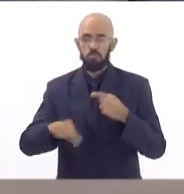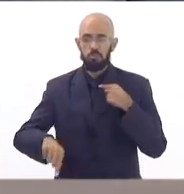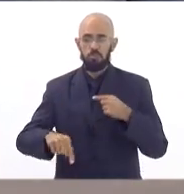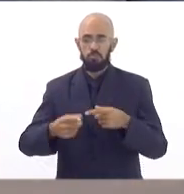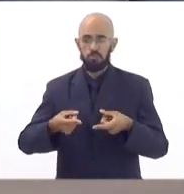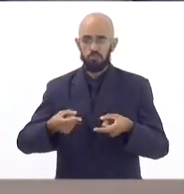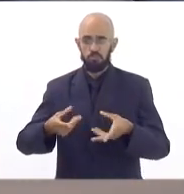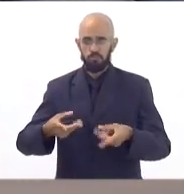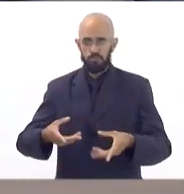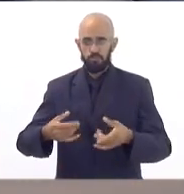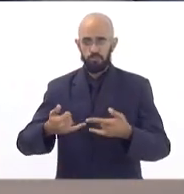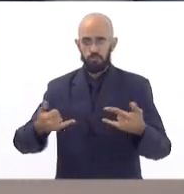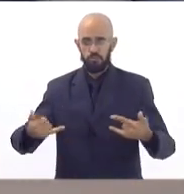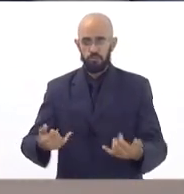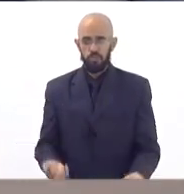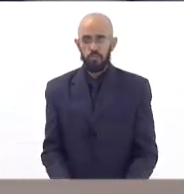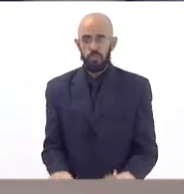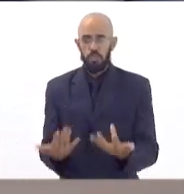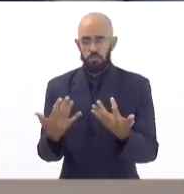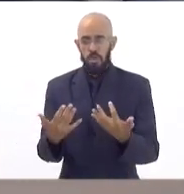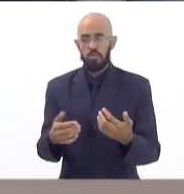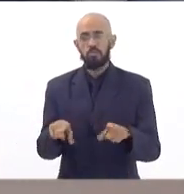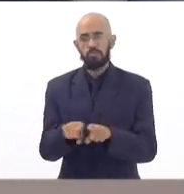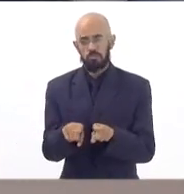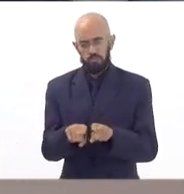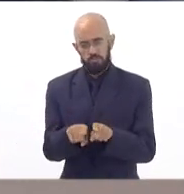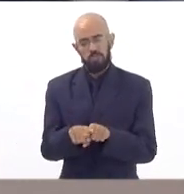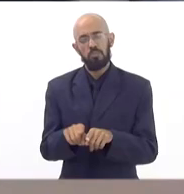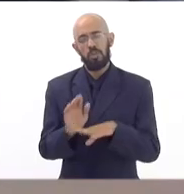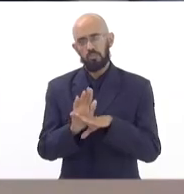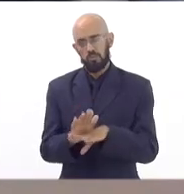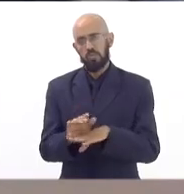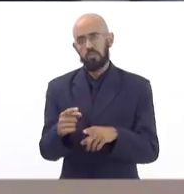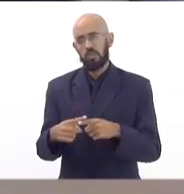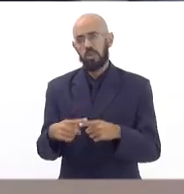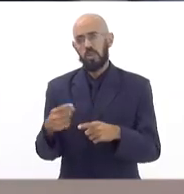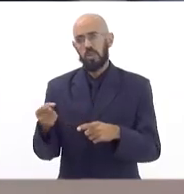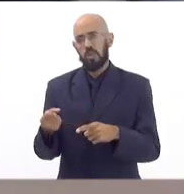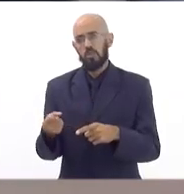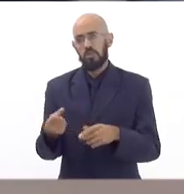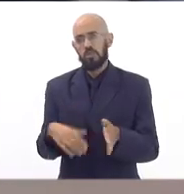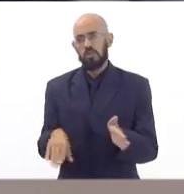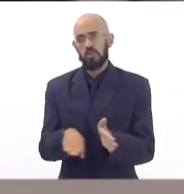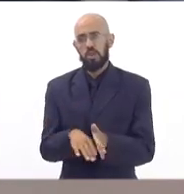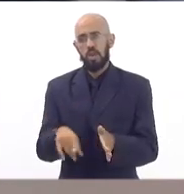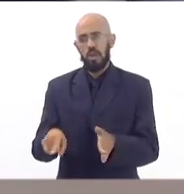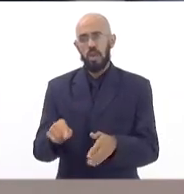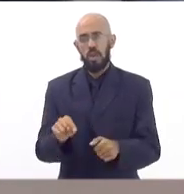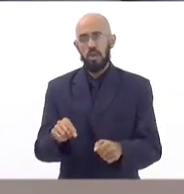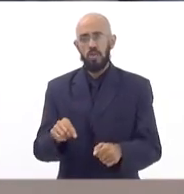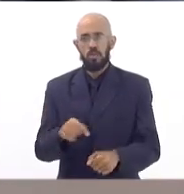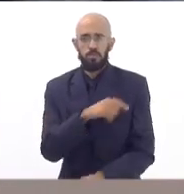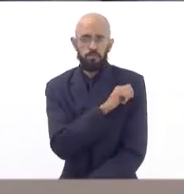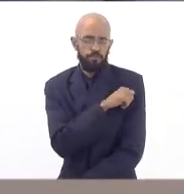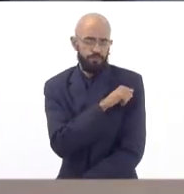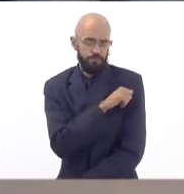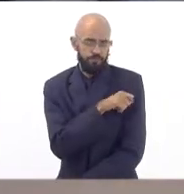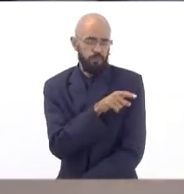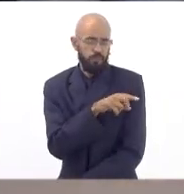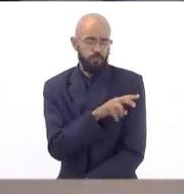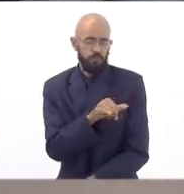de fios Queimados eu acho que vai ajudar bastante que assim que a gente chegar o pedido vai poder indicar o funcionário da SuperVia